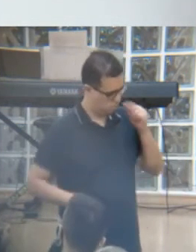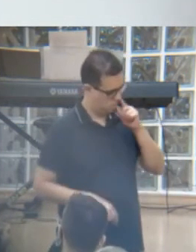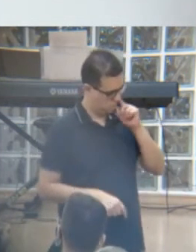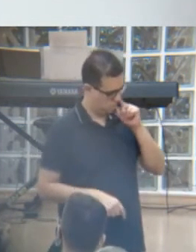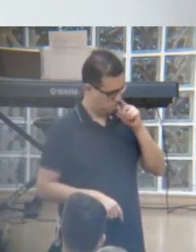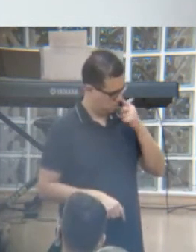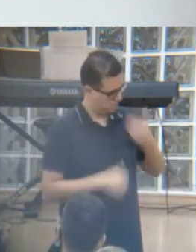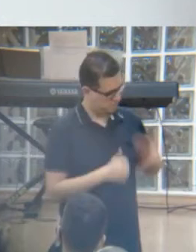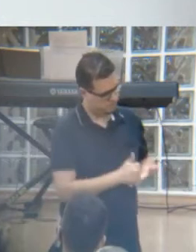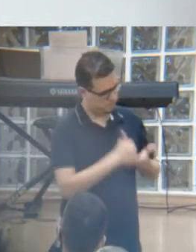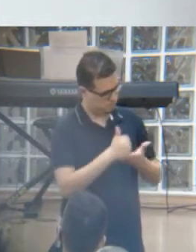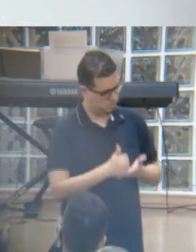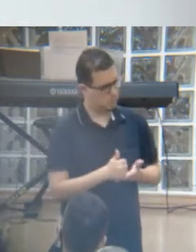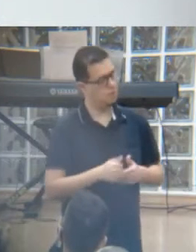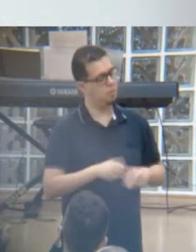pecado. Abraão